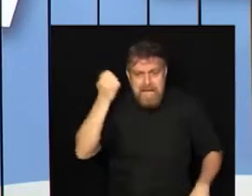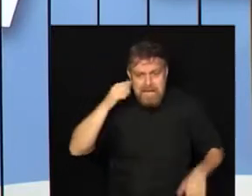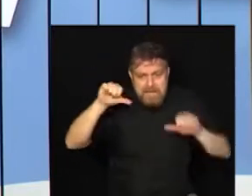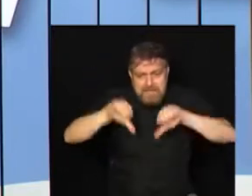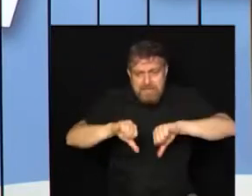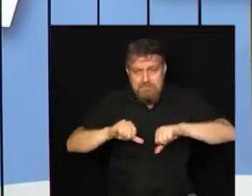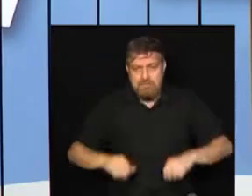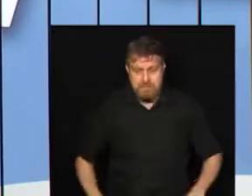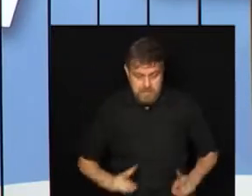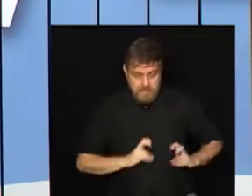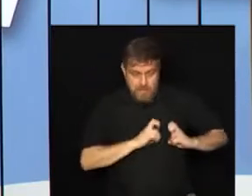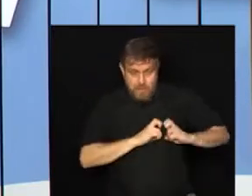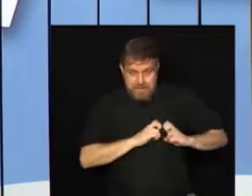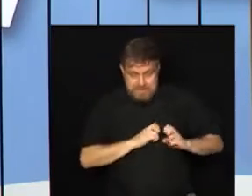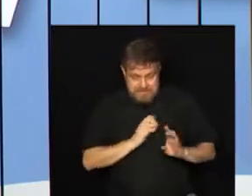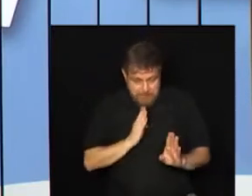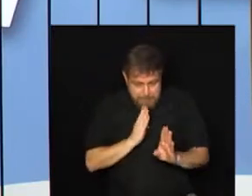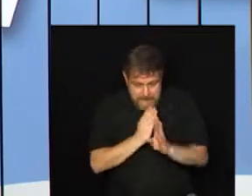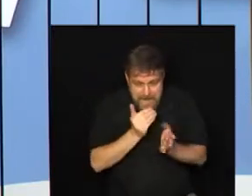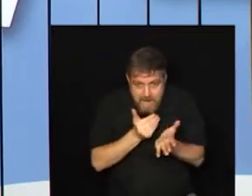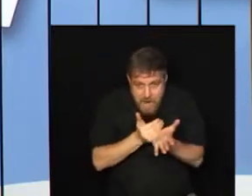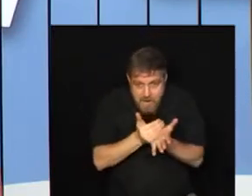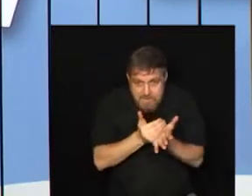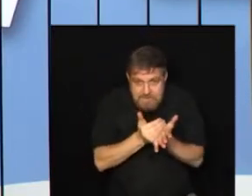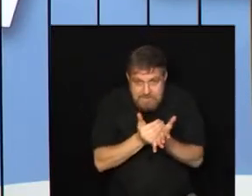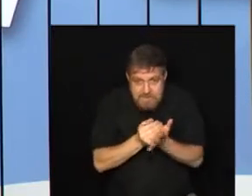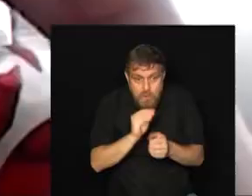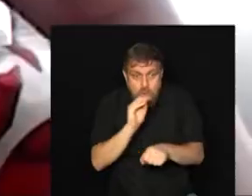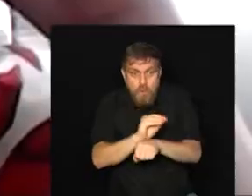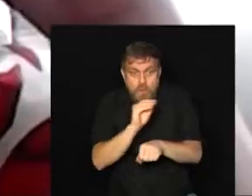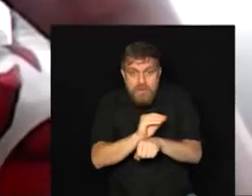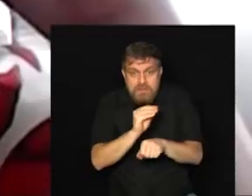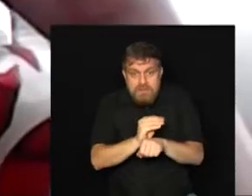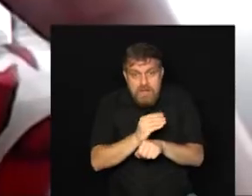E o câncer, se descoberto cedinho, é mais fácil de tratar.